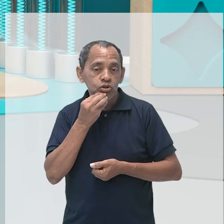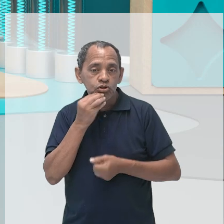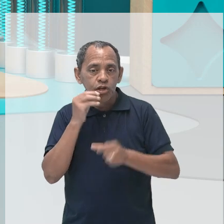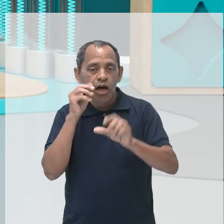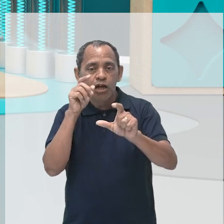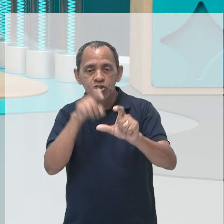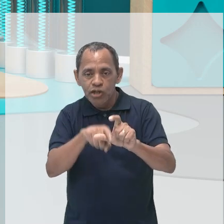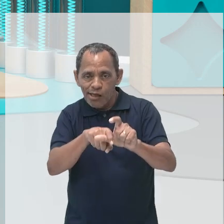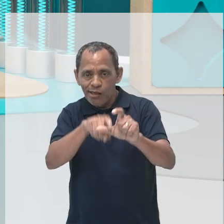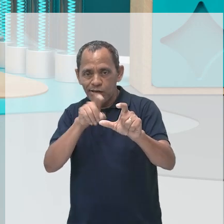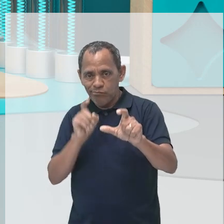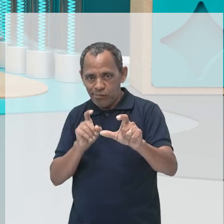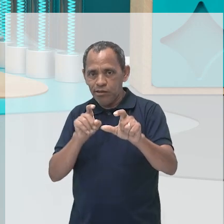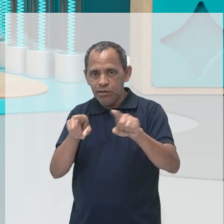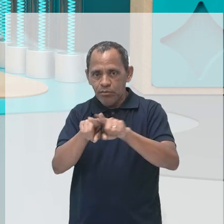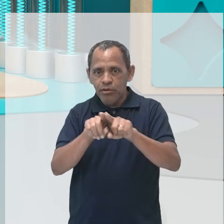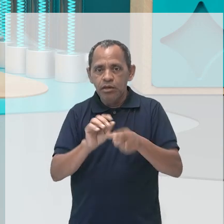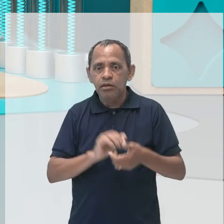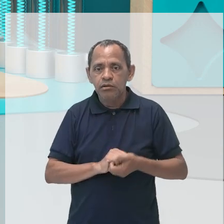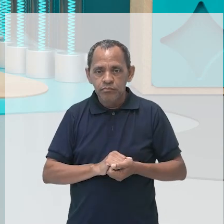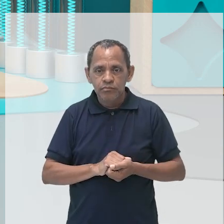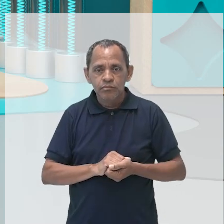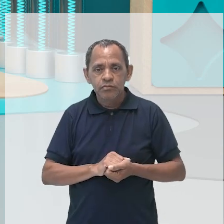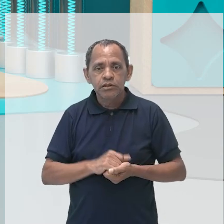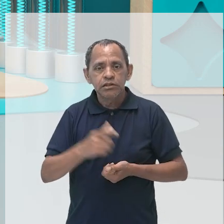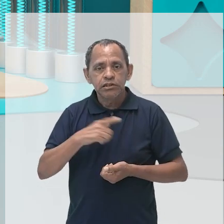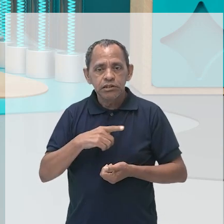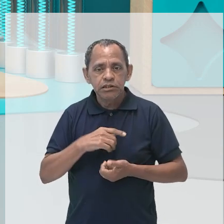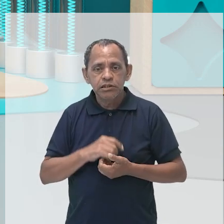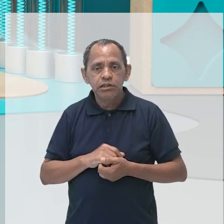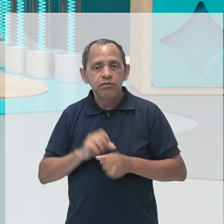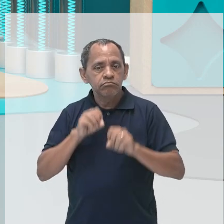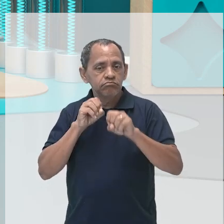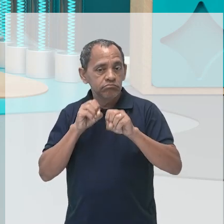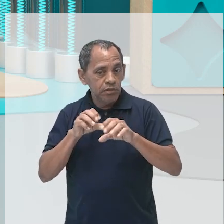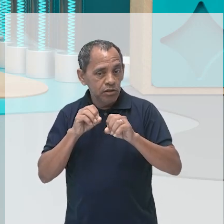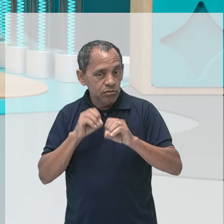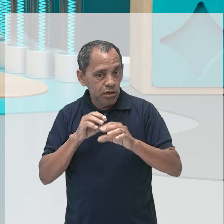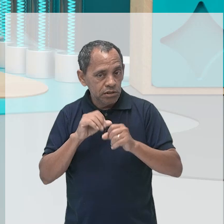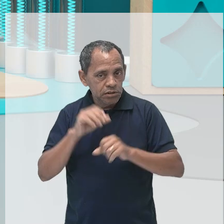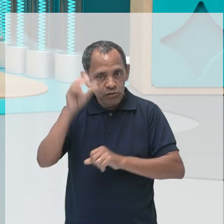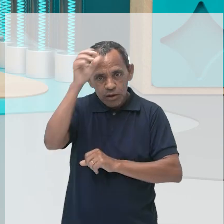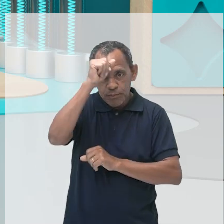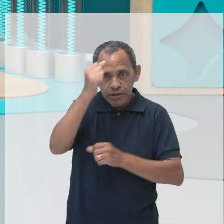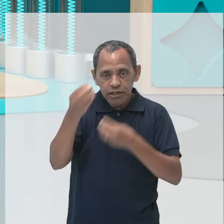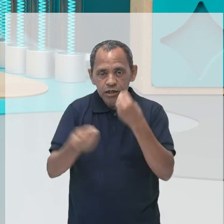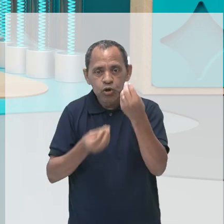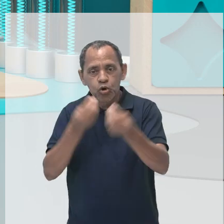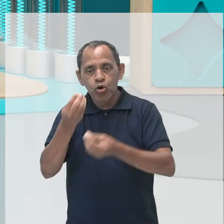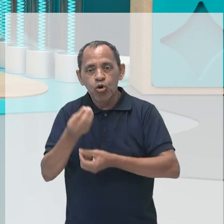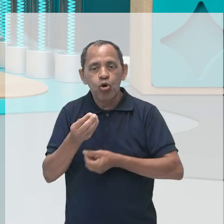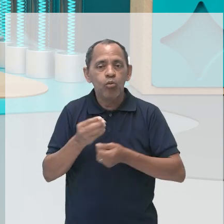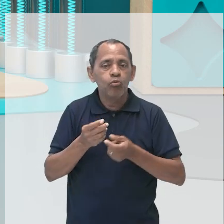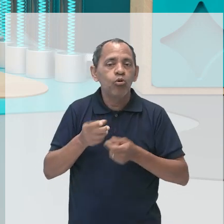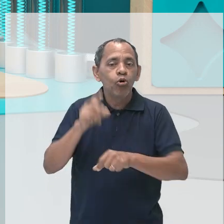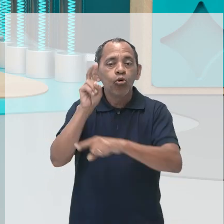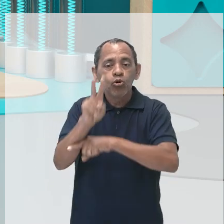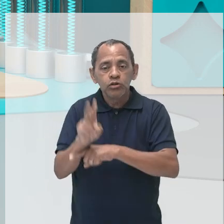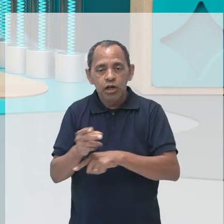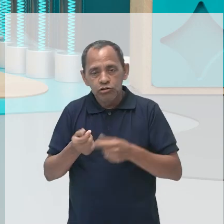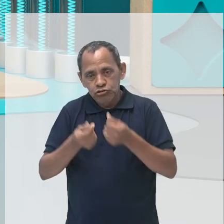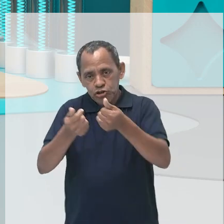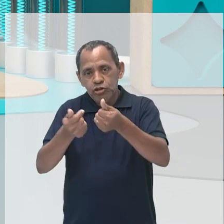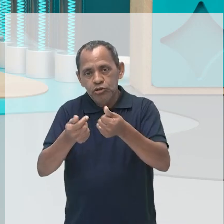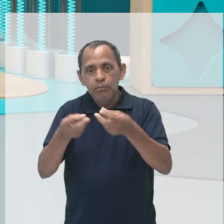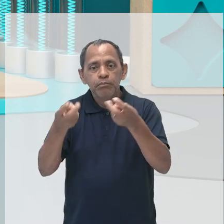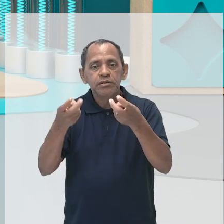também de adquirir, de ter uma educação financeira para que não se volte para as dívidas. Essa é a ideia que a propaganda tem. E percebo